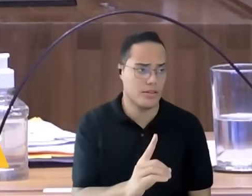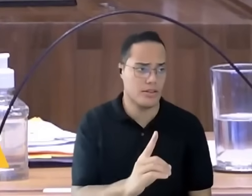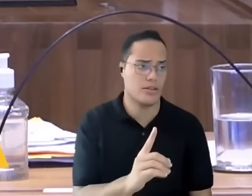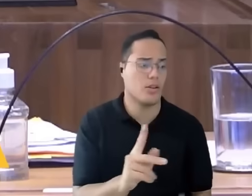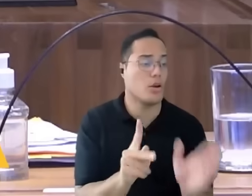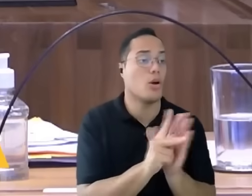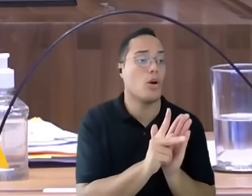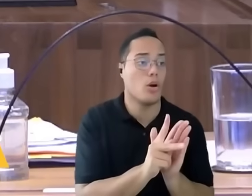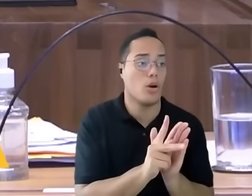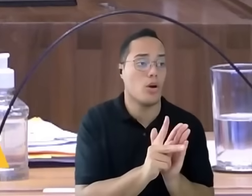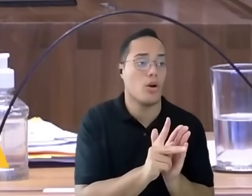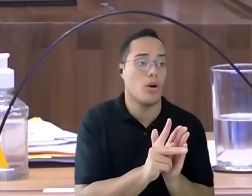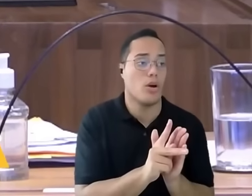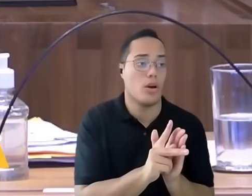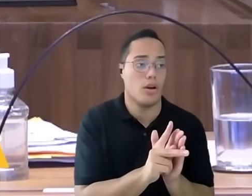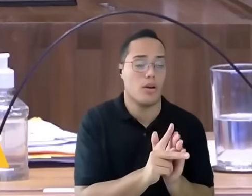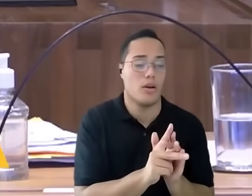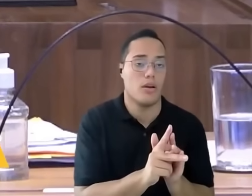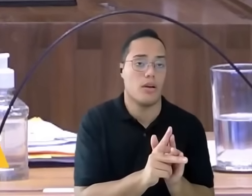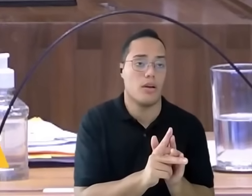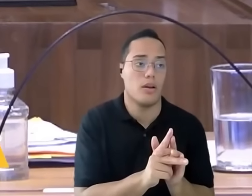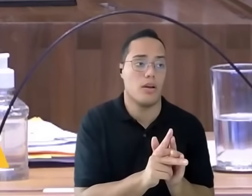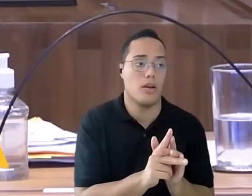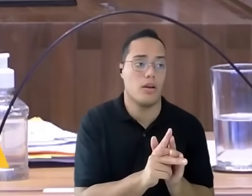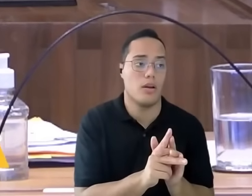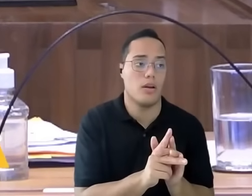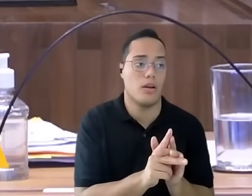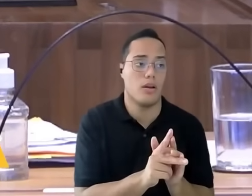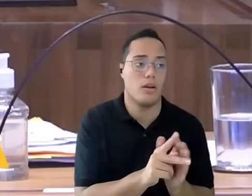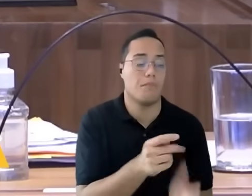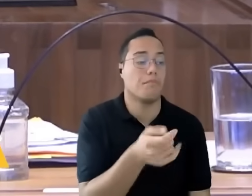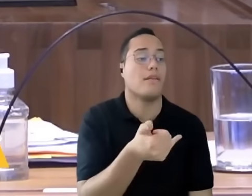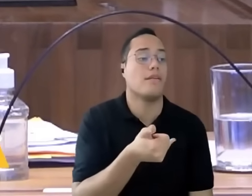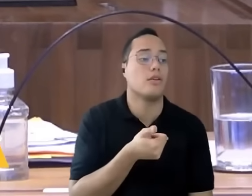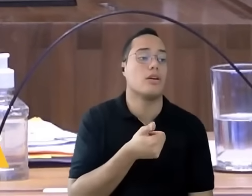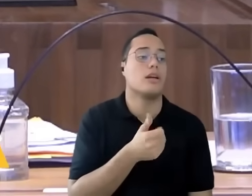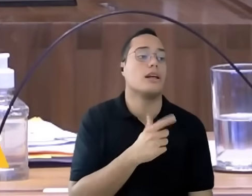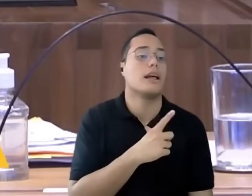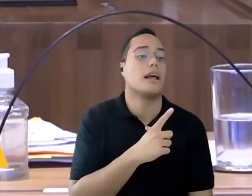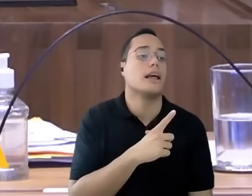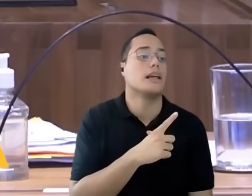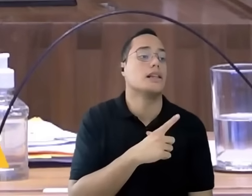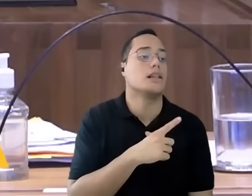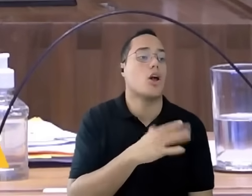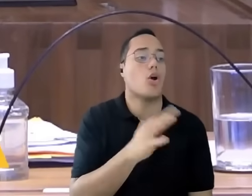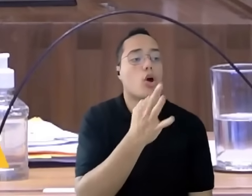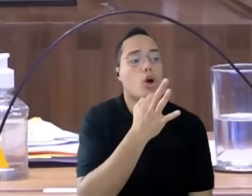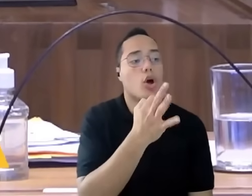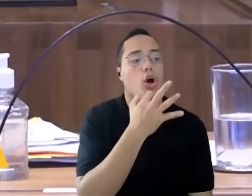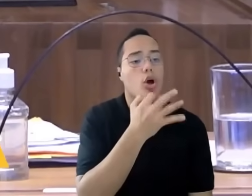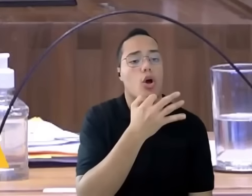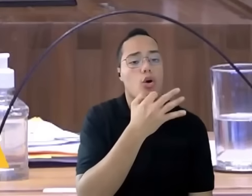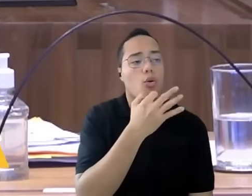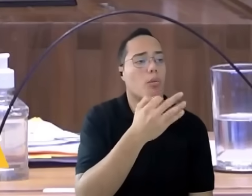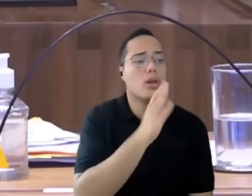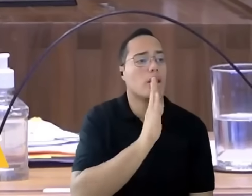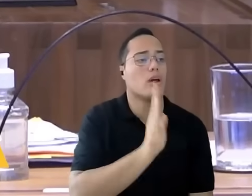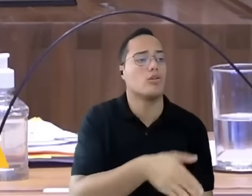inteligência avisa que já tinha formado opinião sobre a manifestação